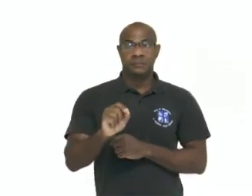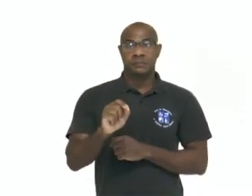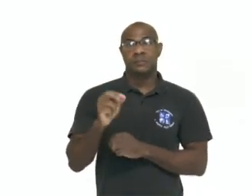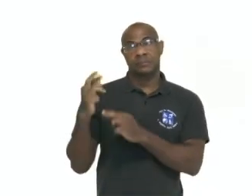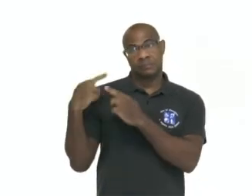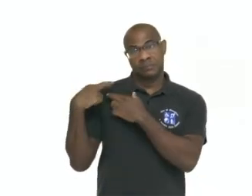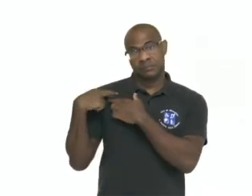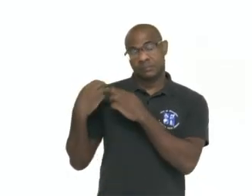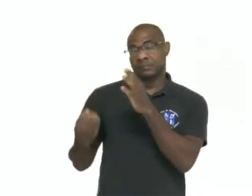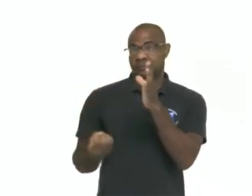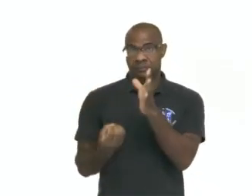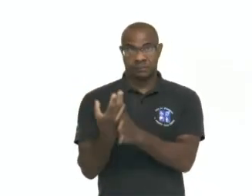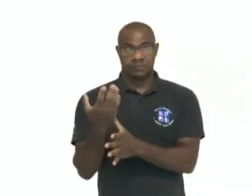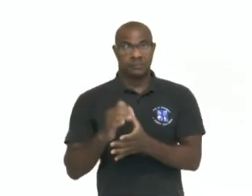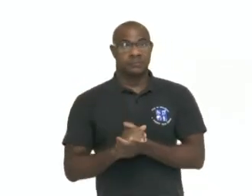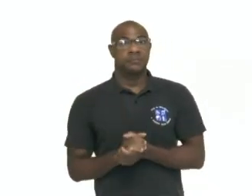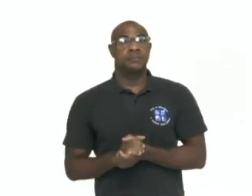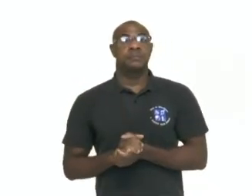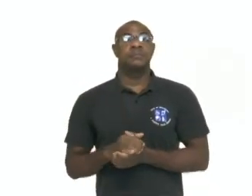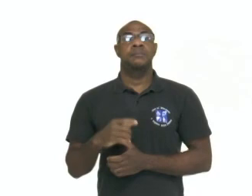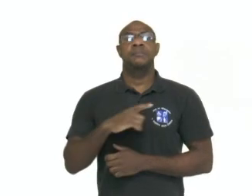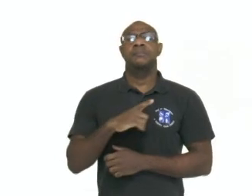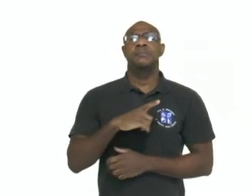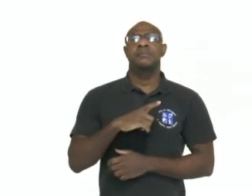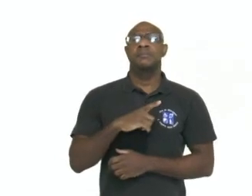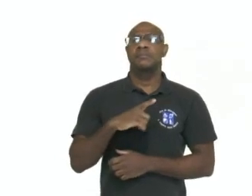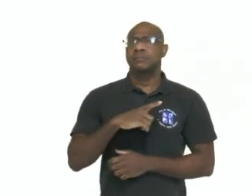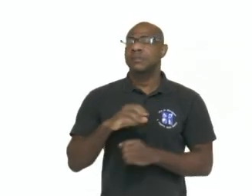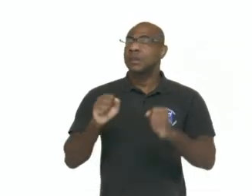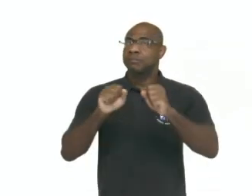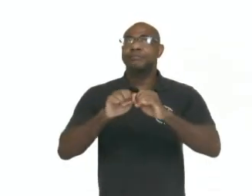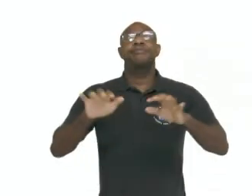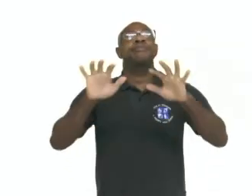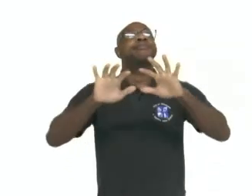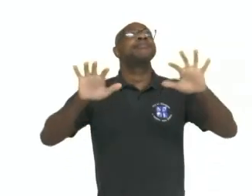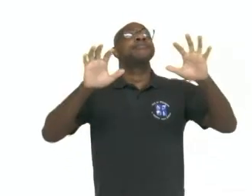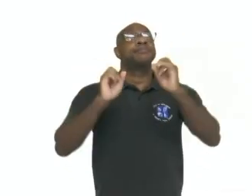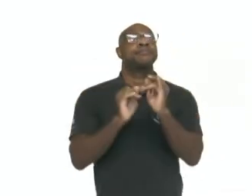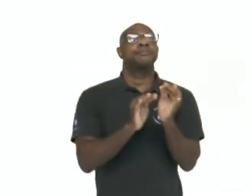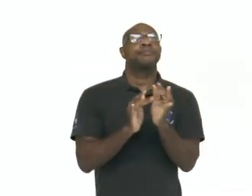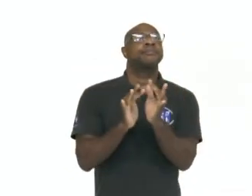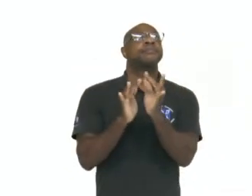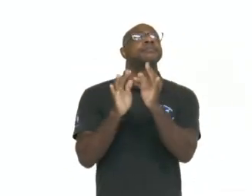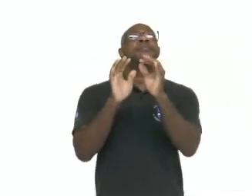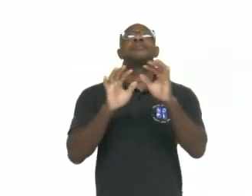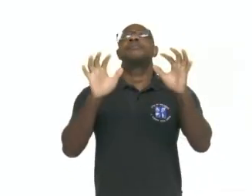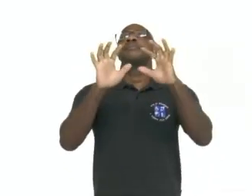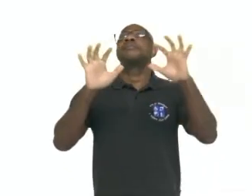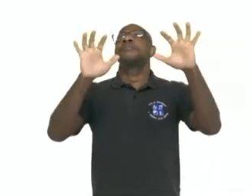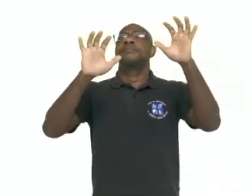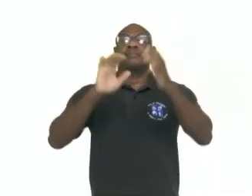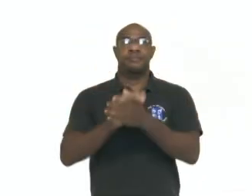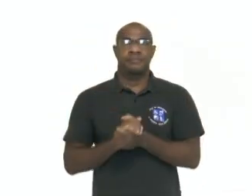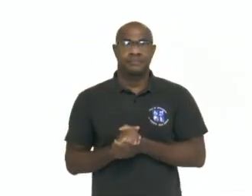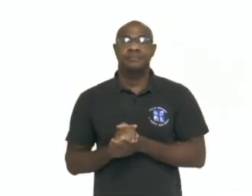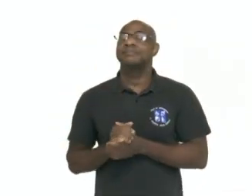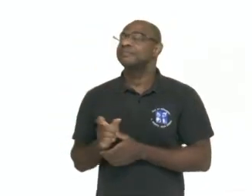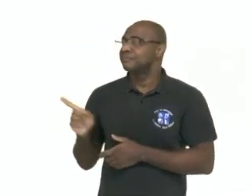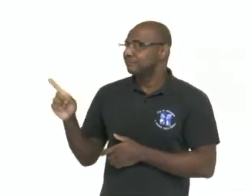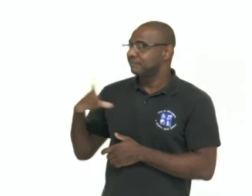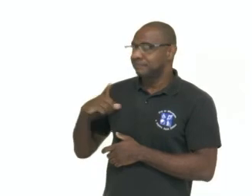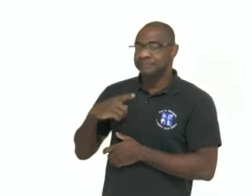antrópica, liberado anualmente na atmosfera. Estima-se que na produção de 1 tonelada de clinker